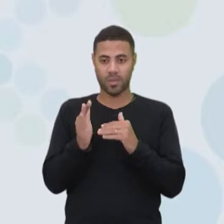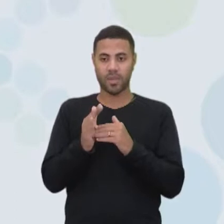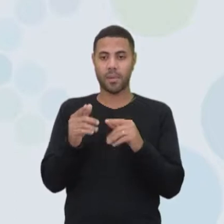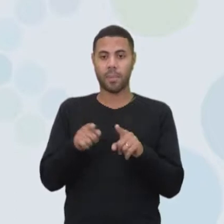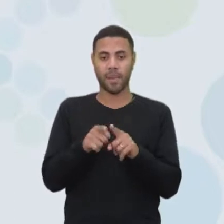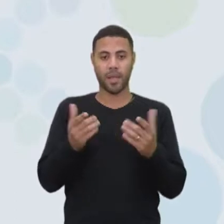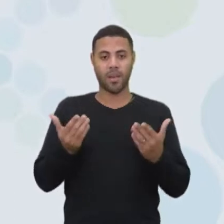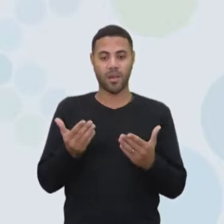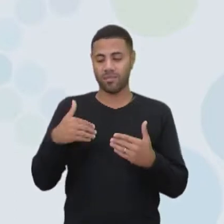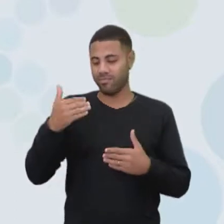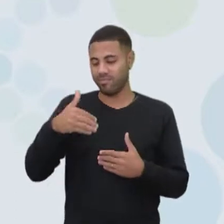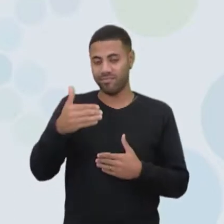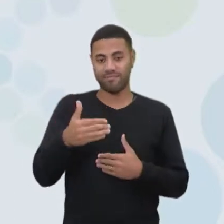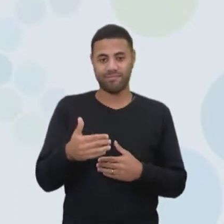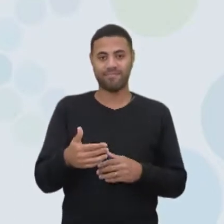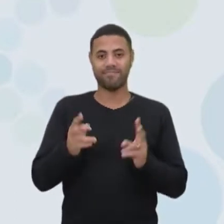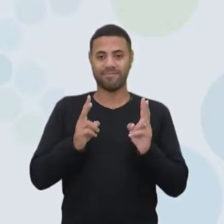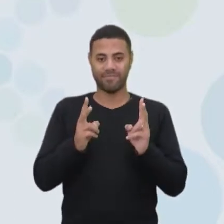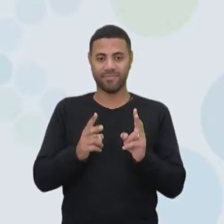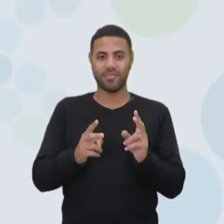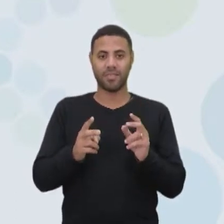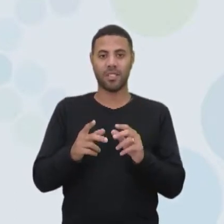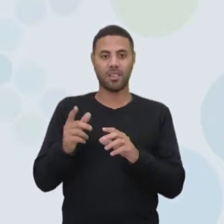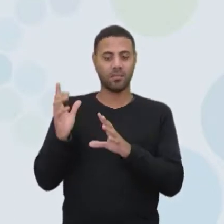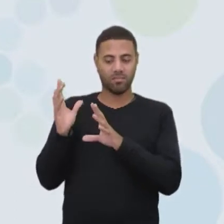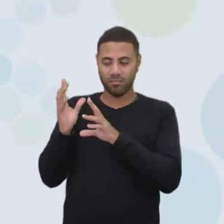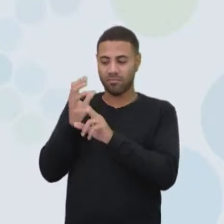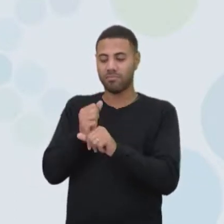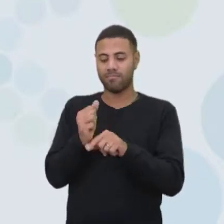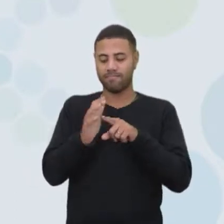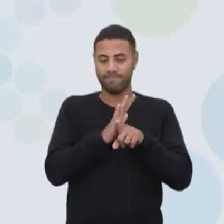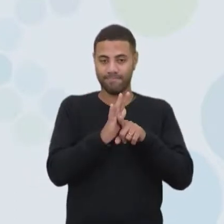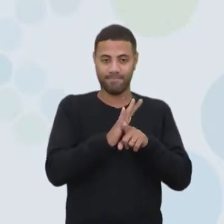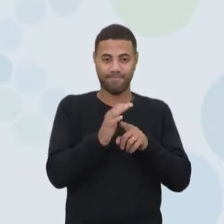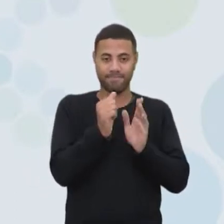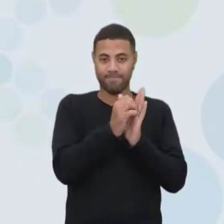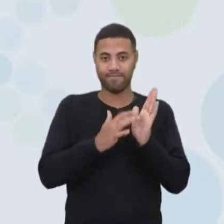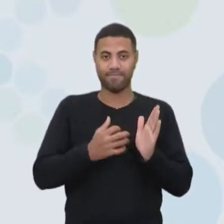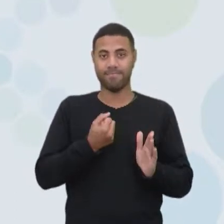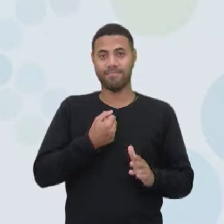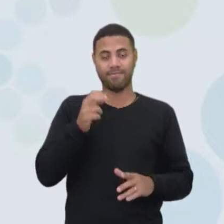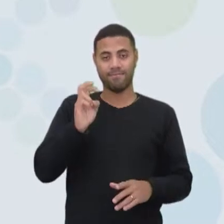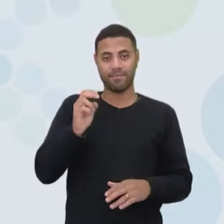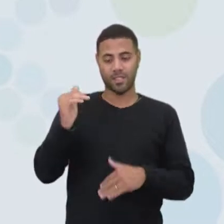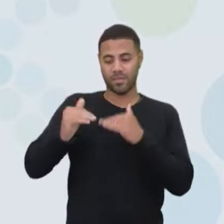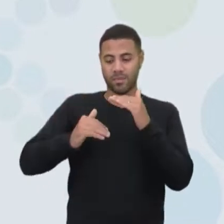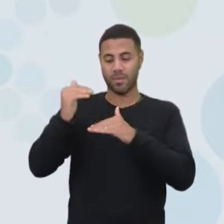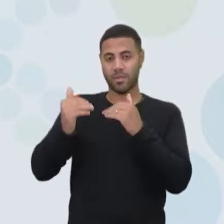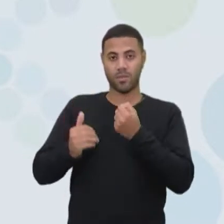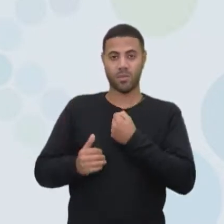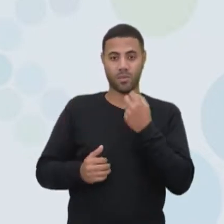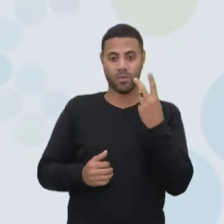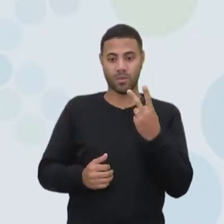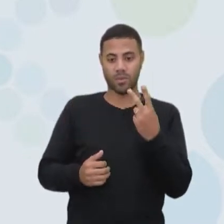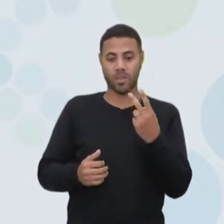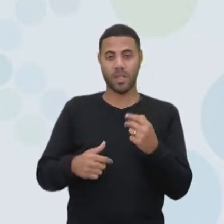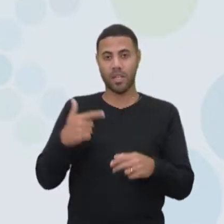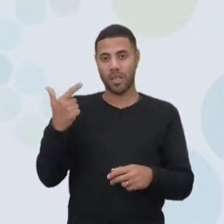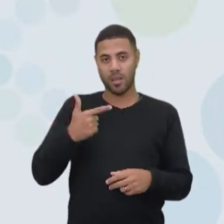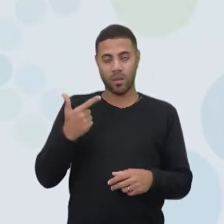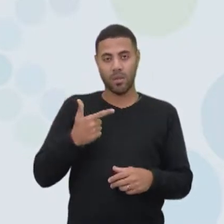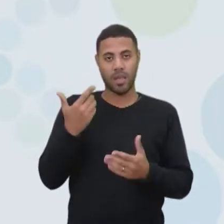está prosseguindo agora, Laboratório de Produção Jornalística, atividade 5, desenvolvimento 2, é a segunda aula